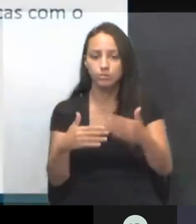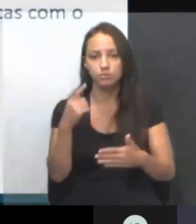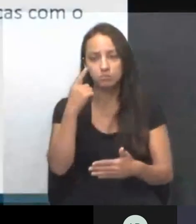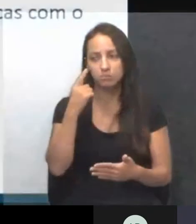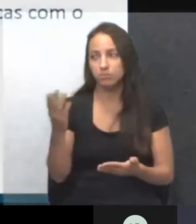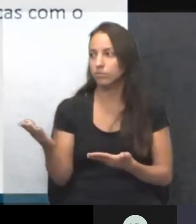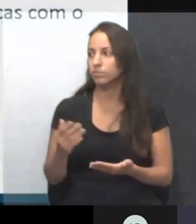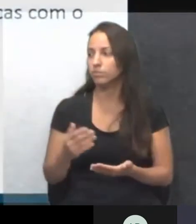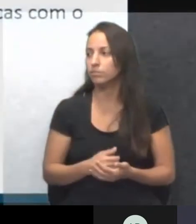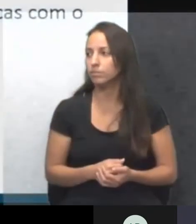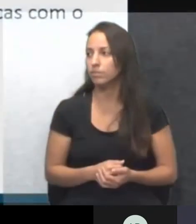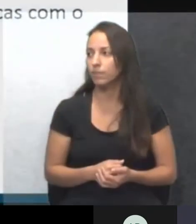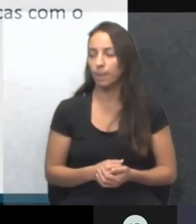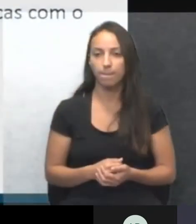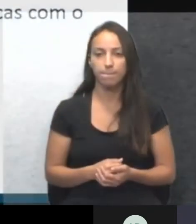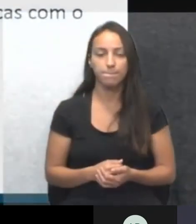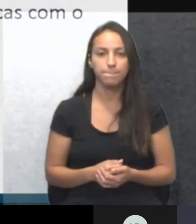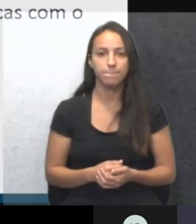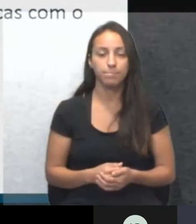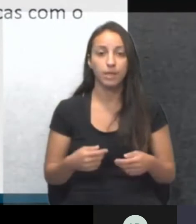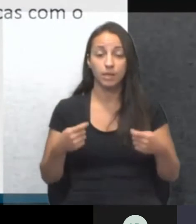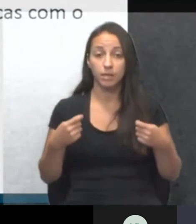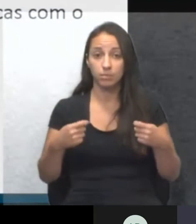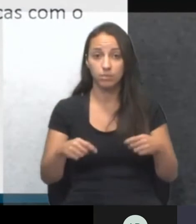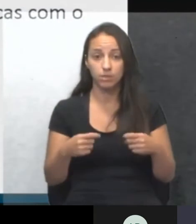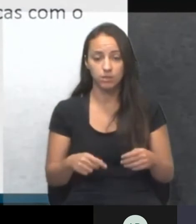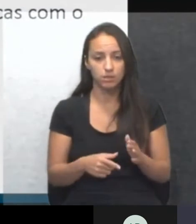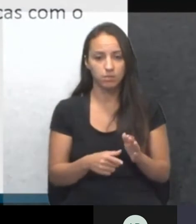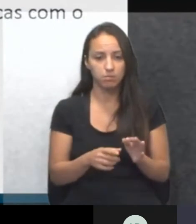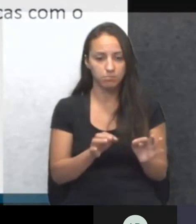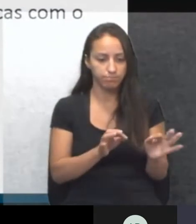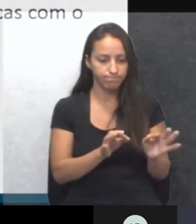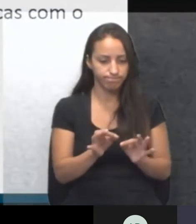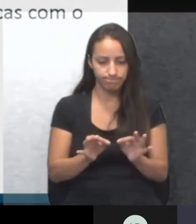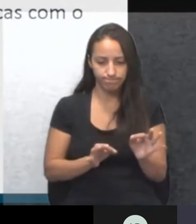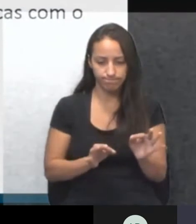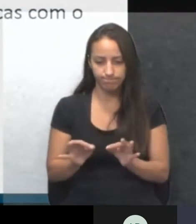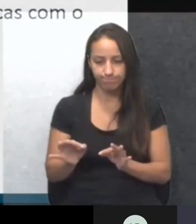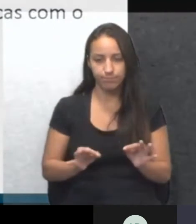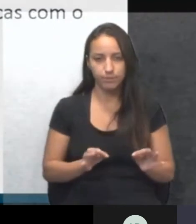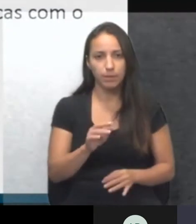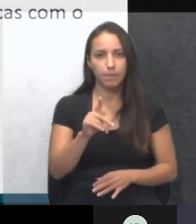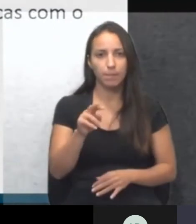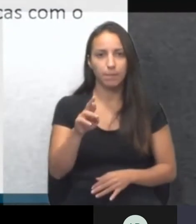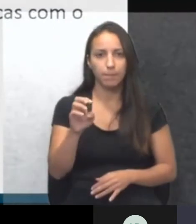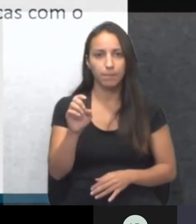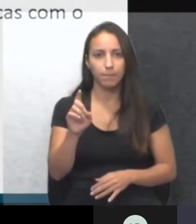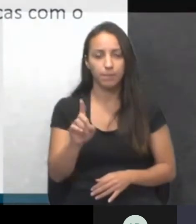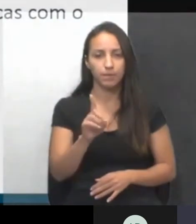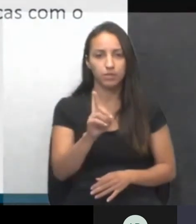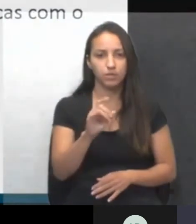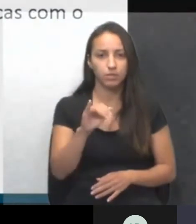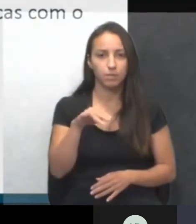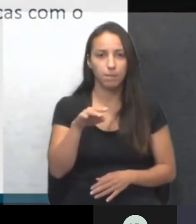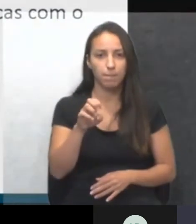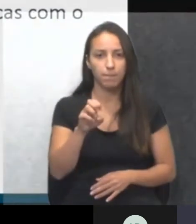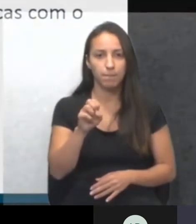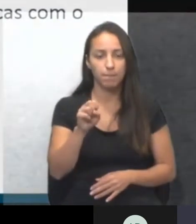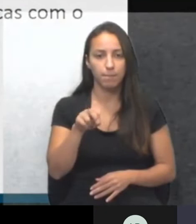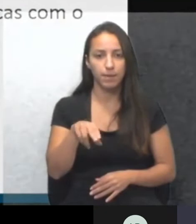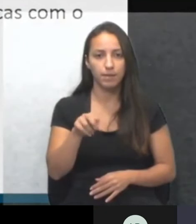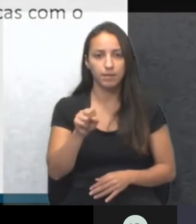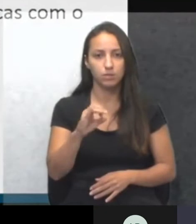quadro. Como nas outras aulas, nós precisamos fazer o pré-dimensionamento de todos os ambientes do setor de